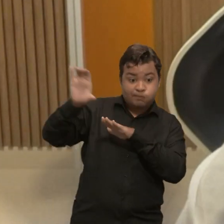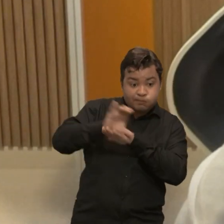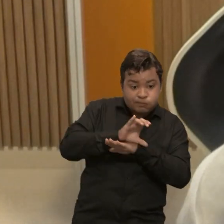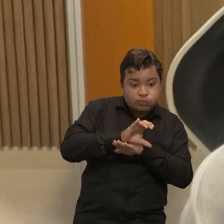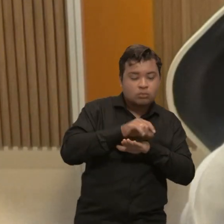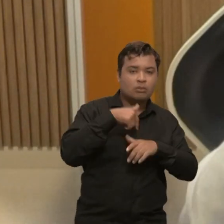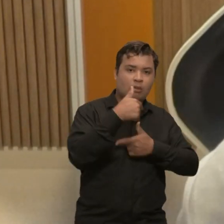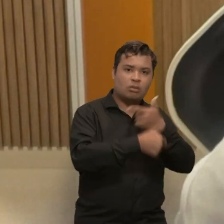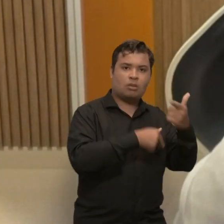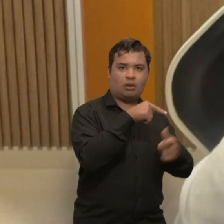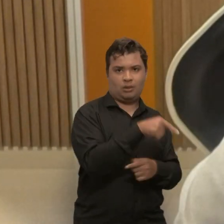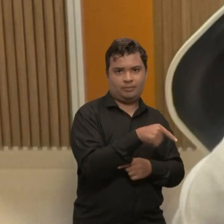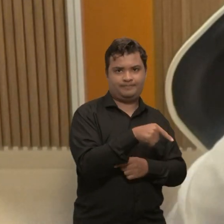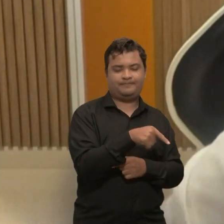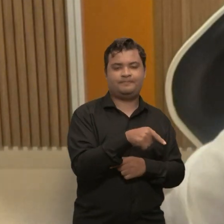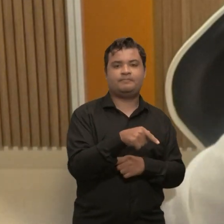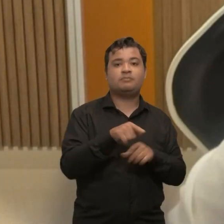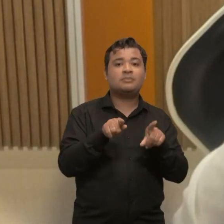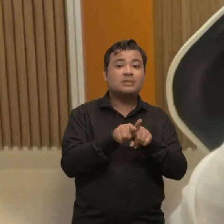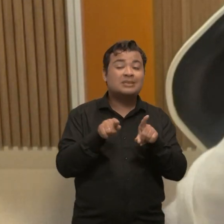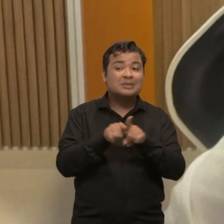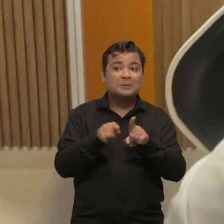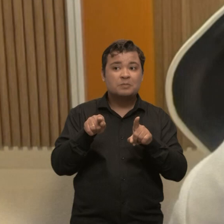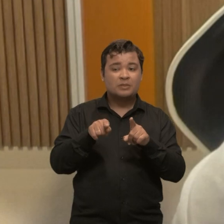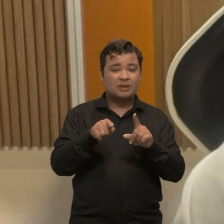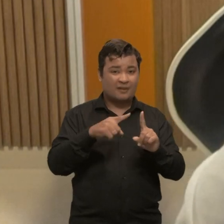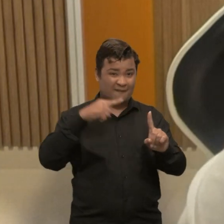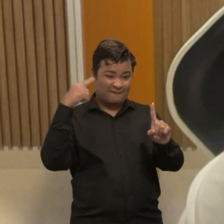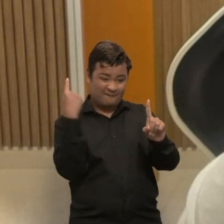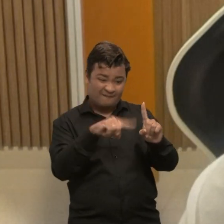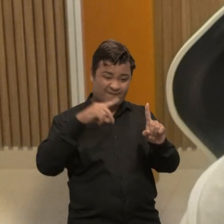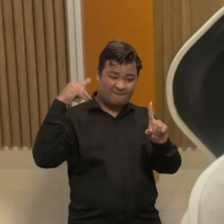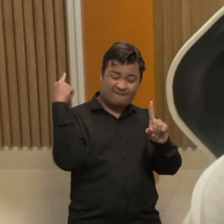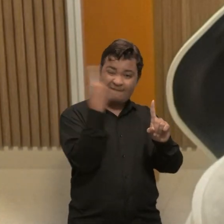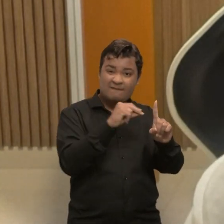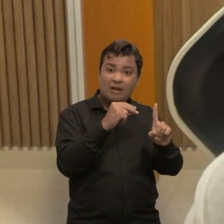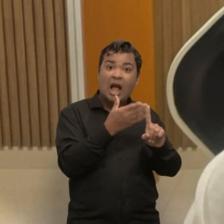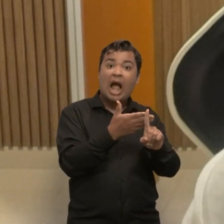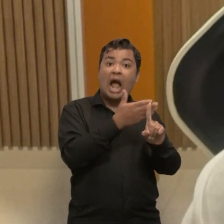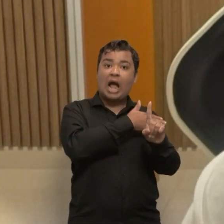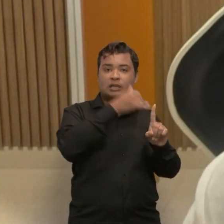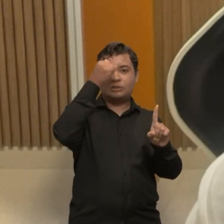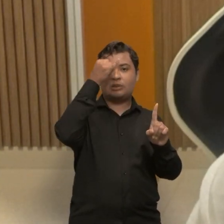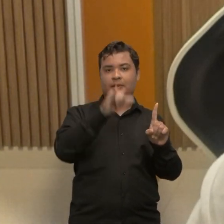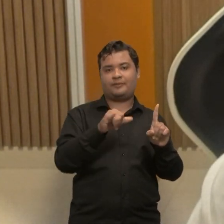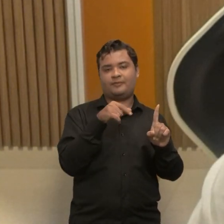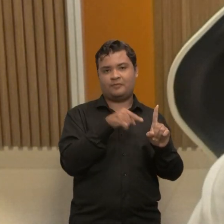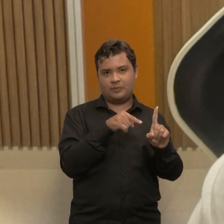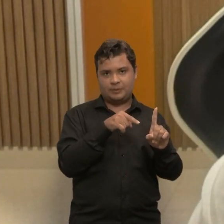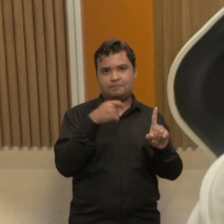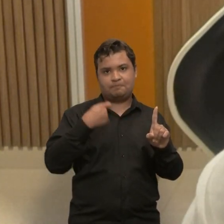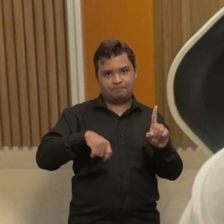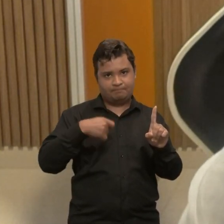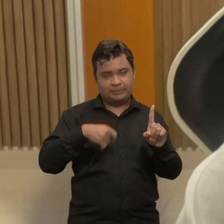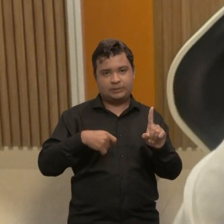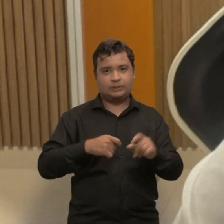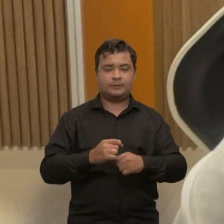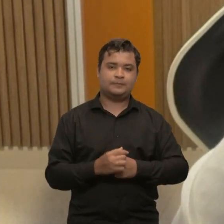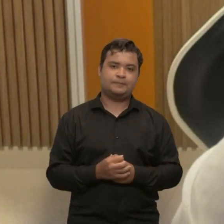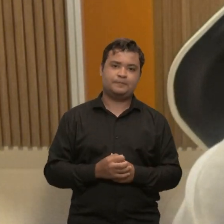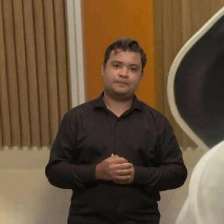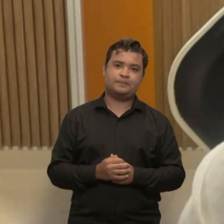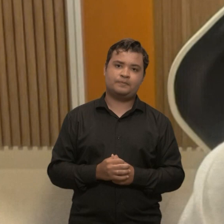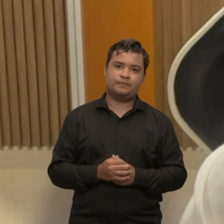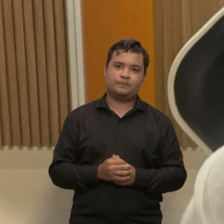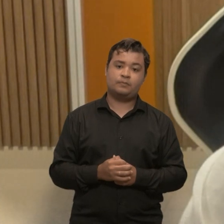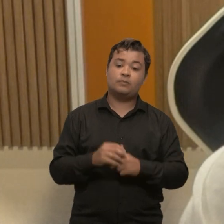não trabalhar na prevenção, nós não vamos conseguir diminuir esse ciclo de violência em torno das mulheres. Então é